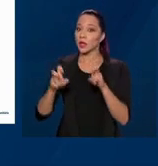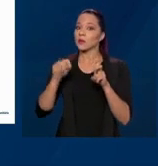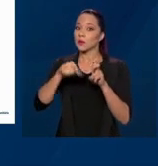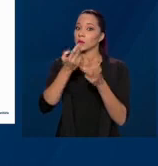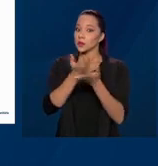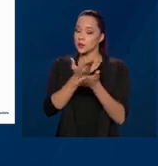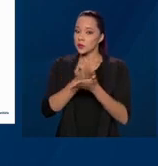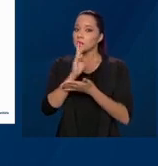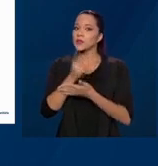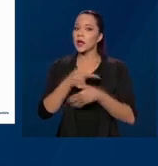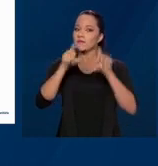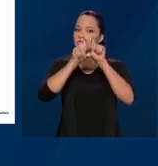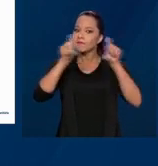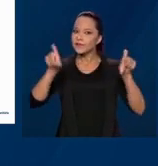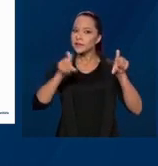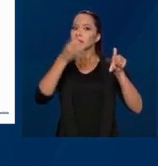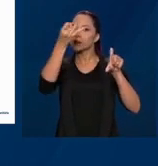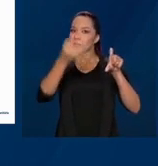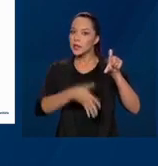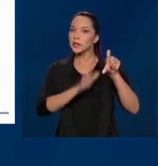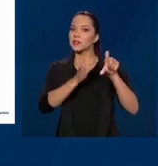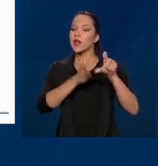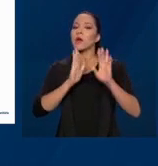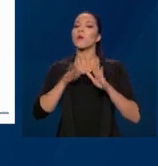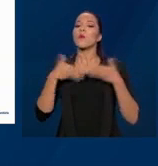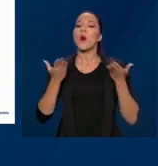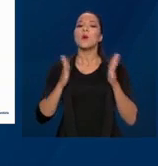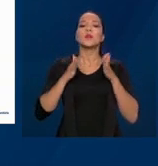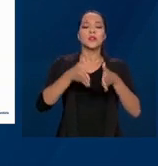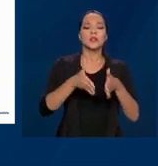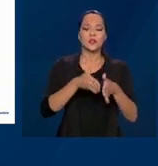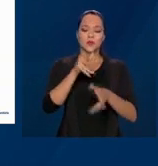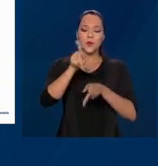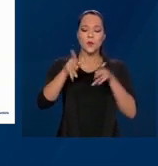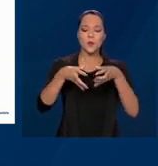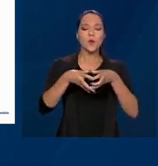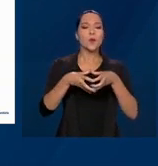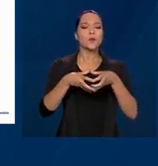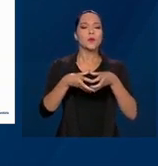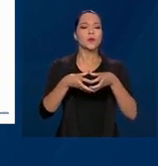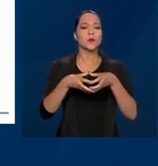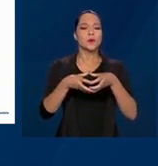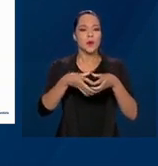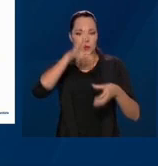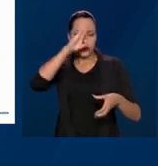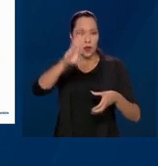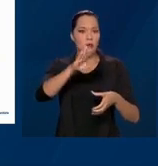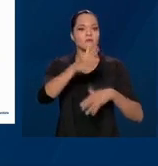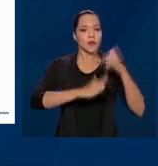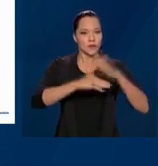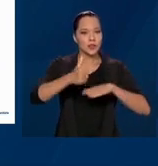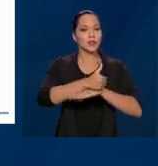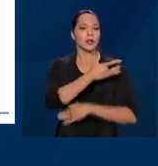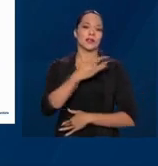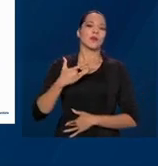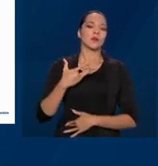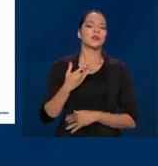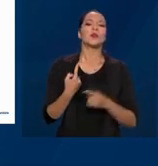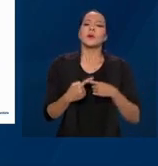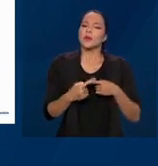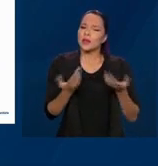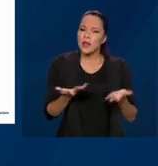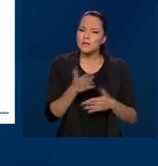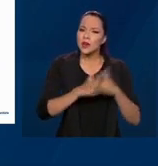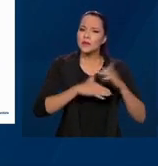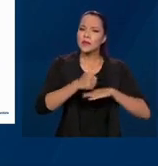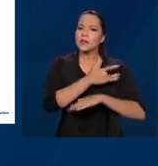já diz qual é o objetivo, qual é o público-alvo, profissionais de saúde. E por que isso?